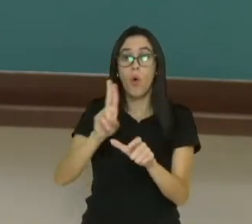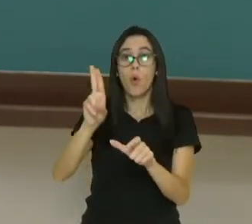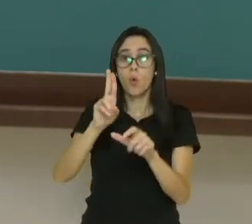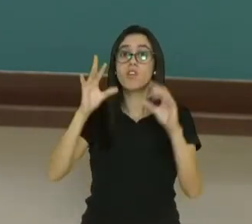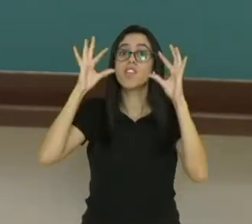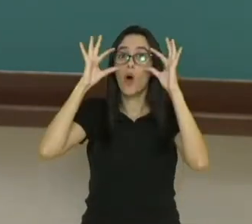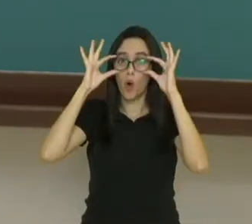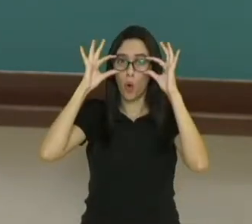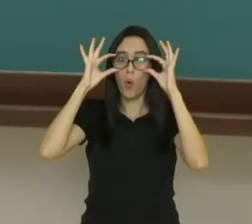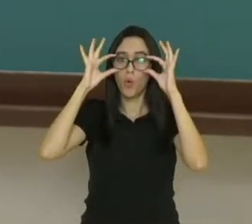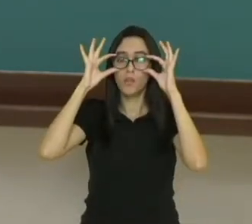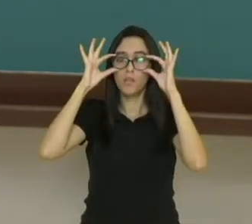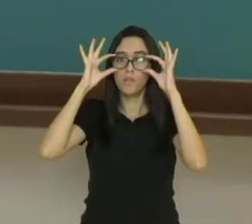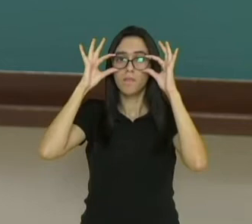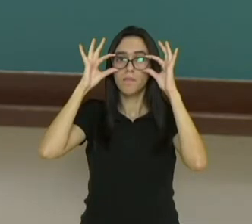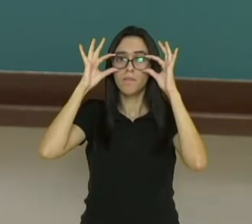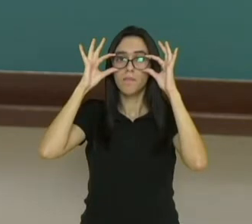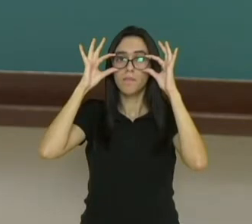e apenas